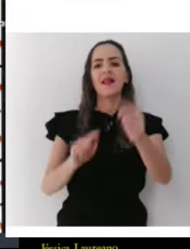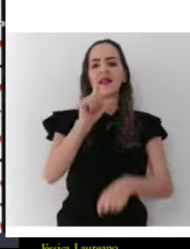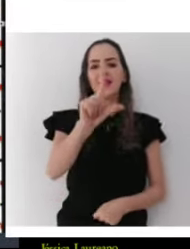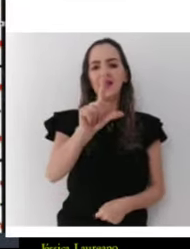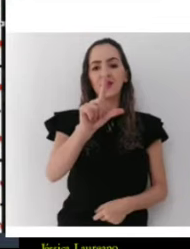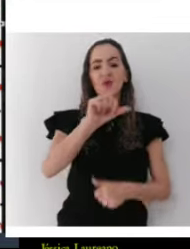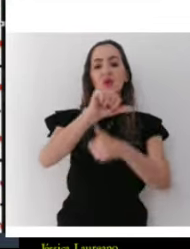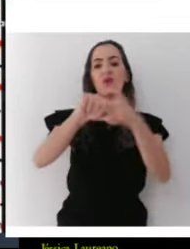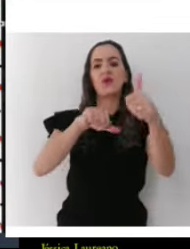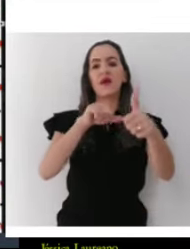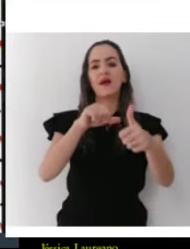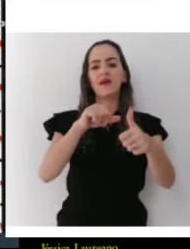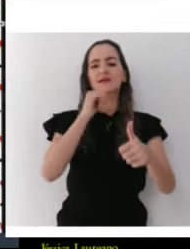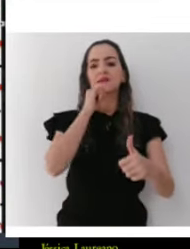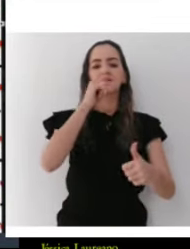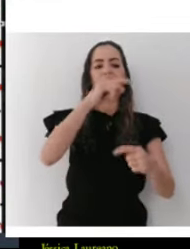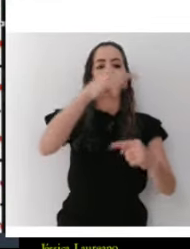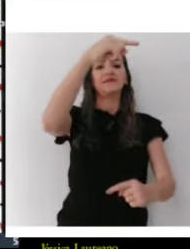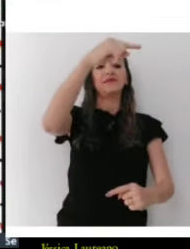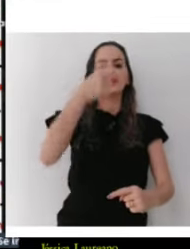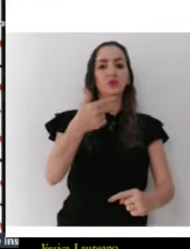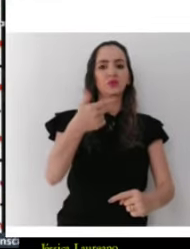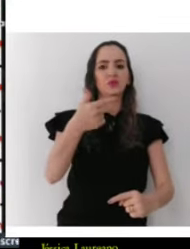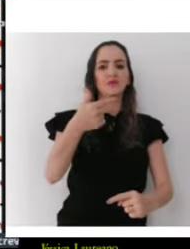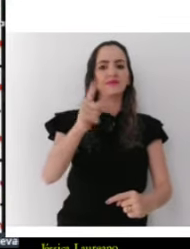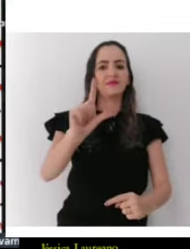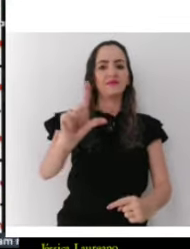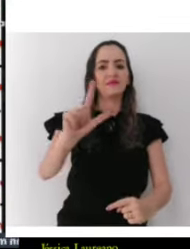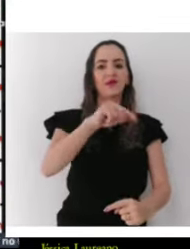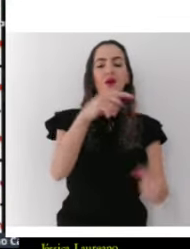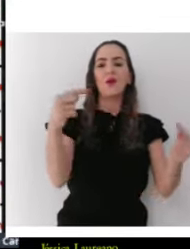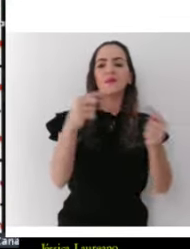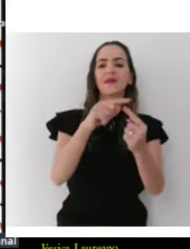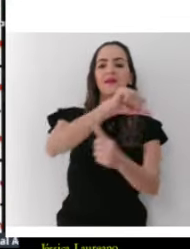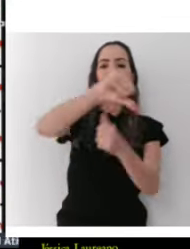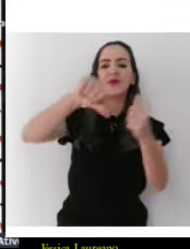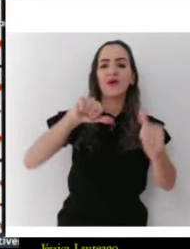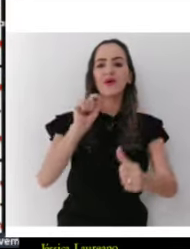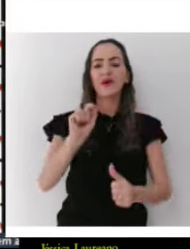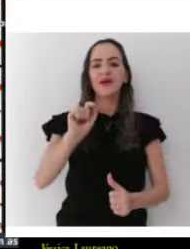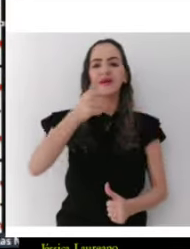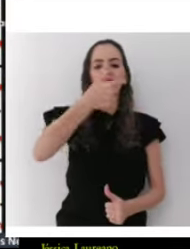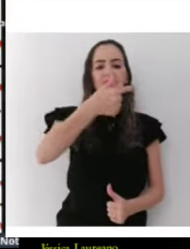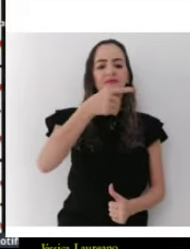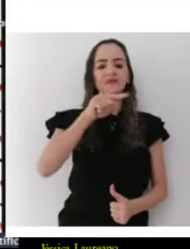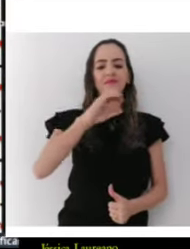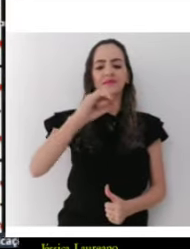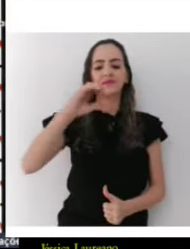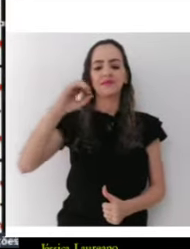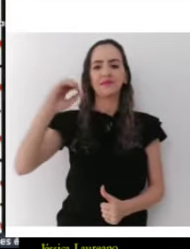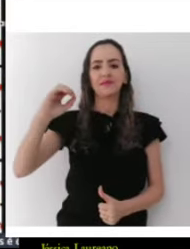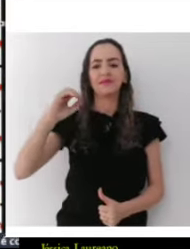2 litros? 2.000 ml. Aí você trabalha assim, 2.000 ml para dividir em copos com